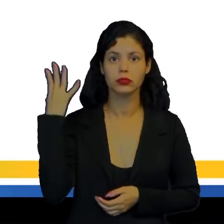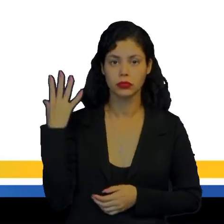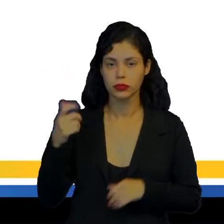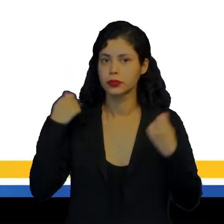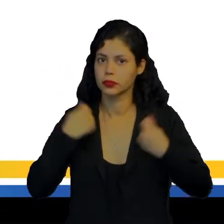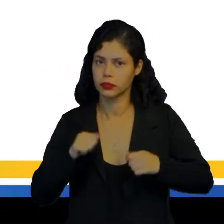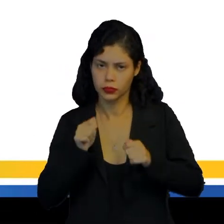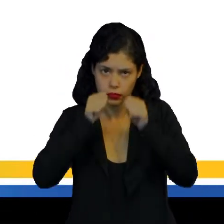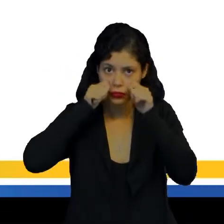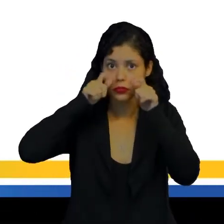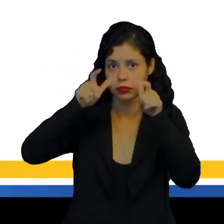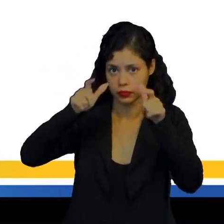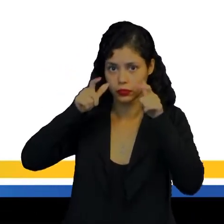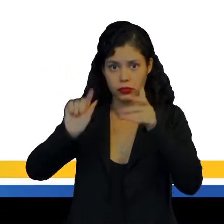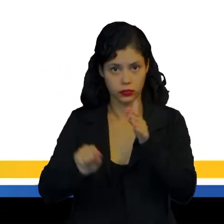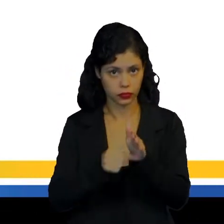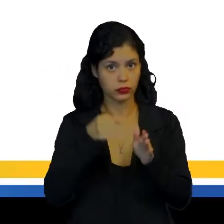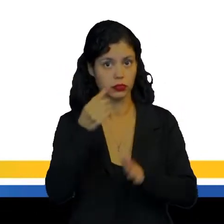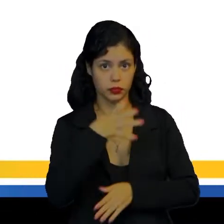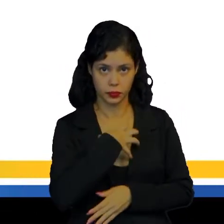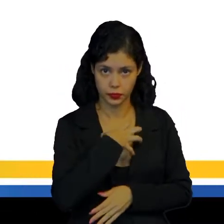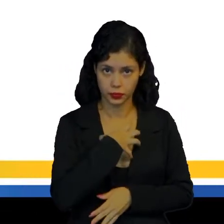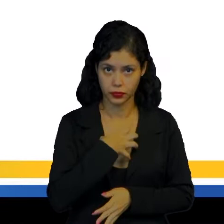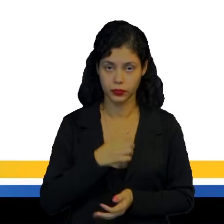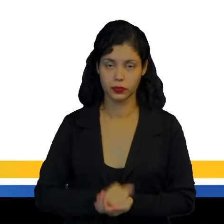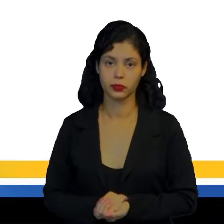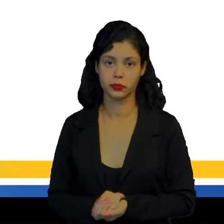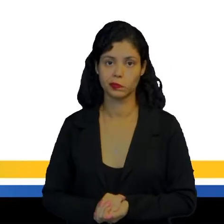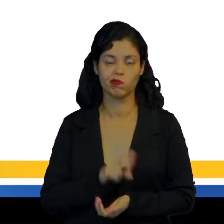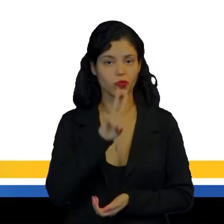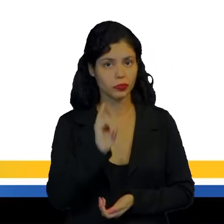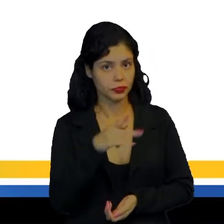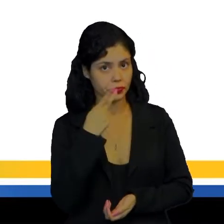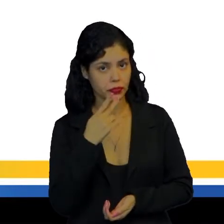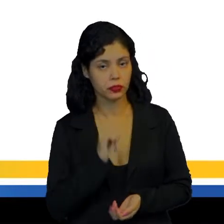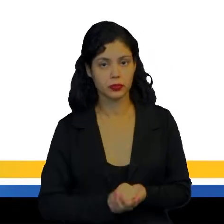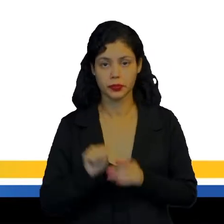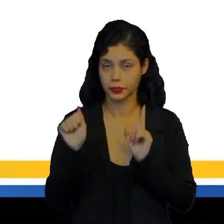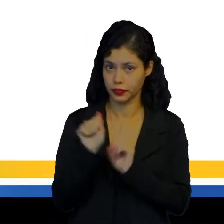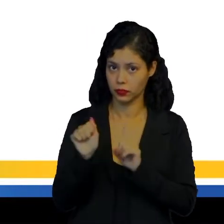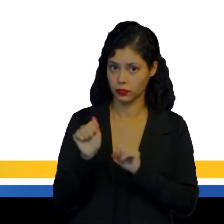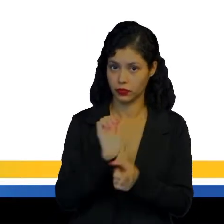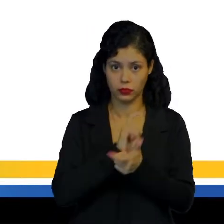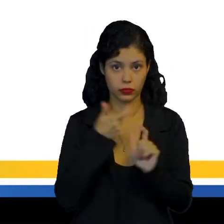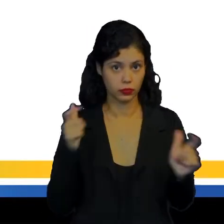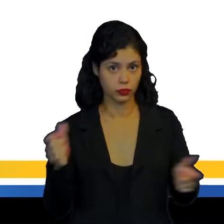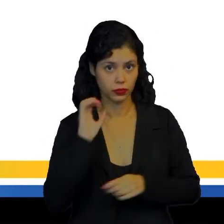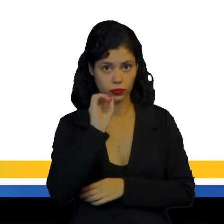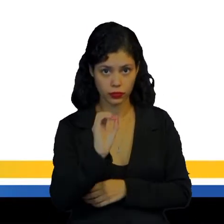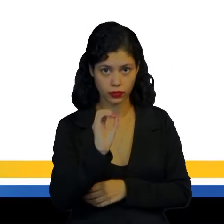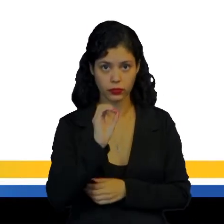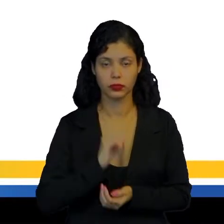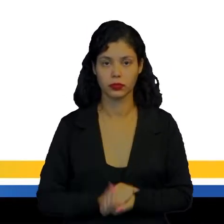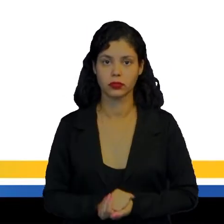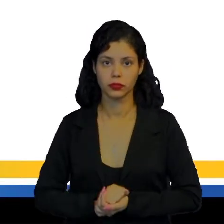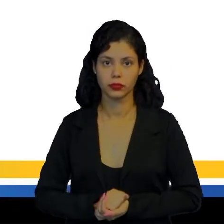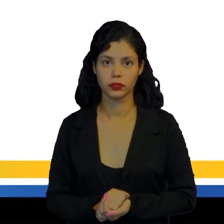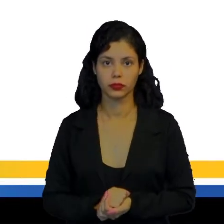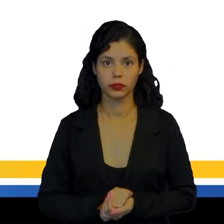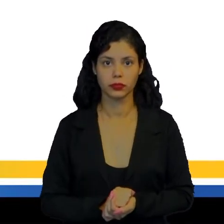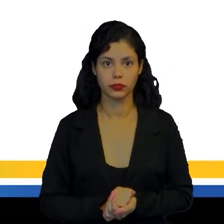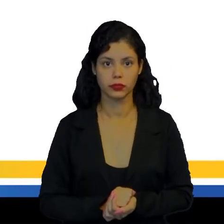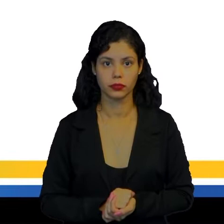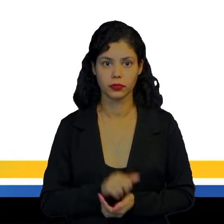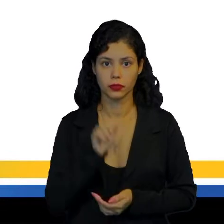que observar o primeiro momento. E vai dizer que o A é maior do que 0.